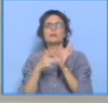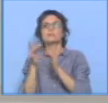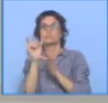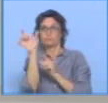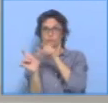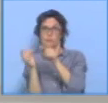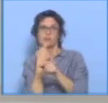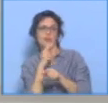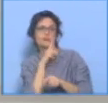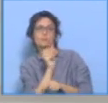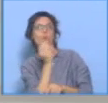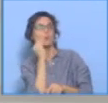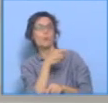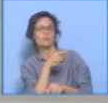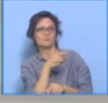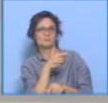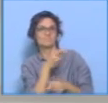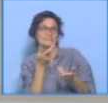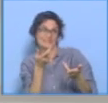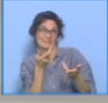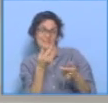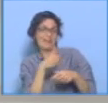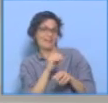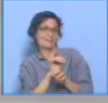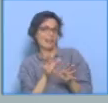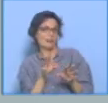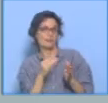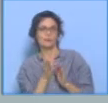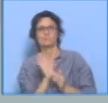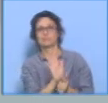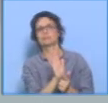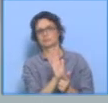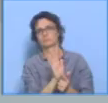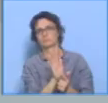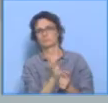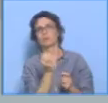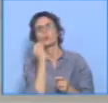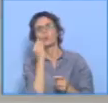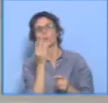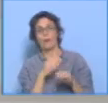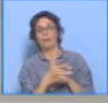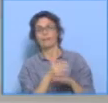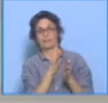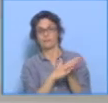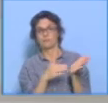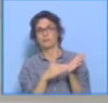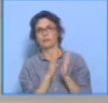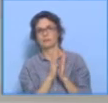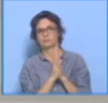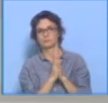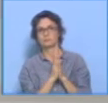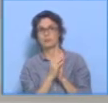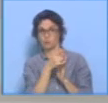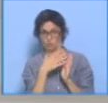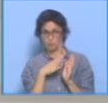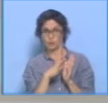Jesus? Remetendo para a especialidade dele. Remete-o para as Escrituras. Queres a vida